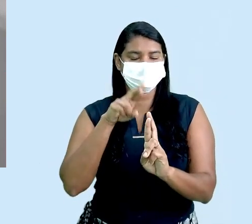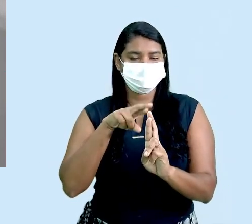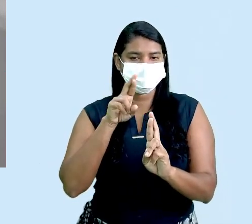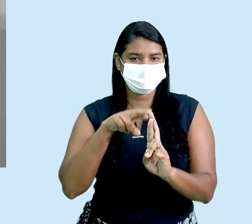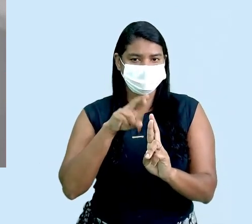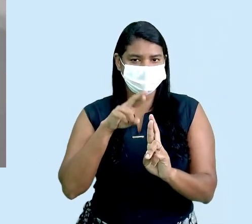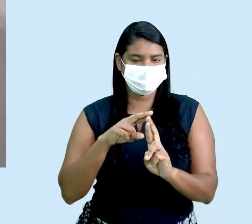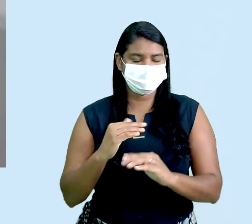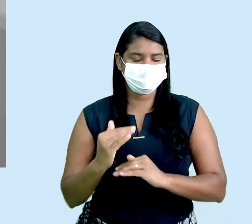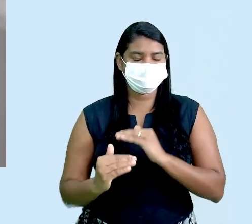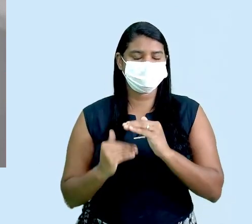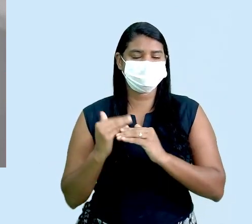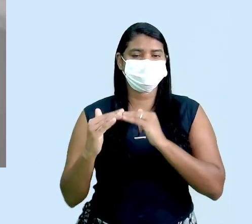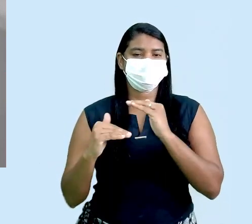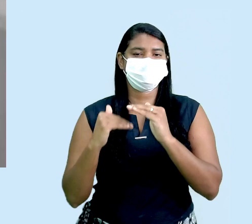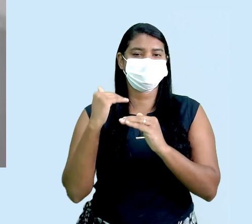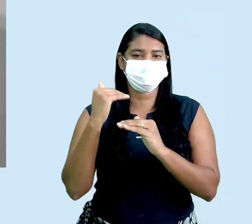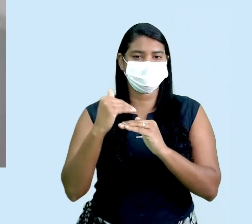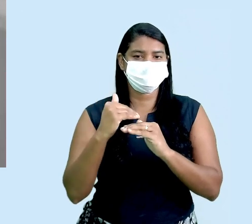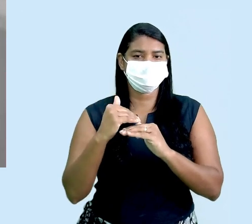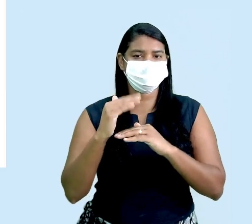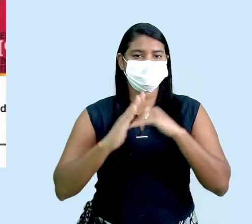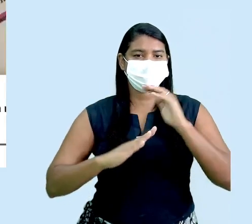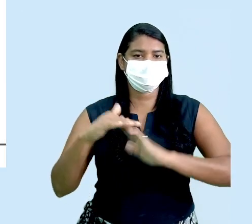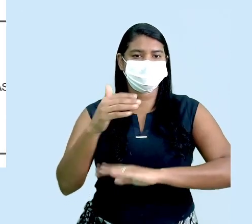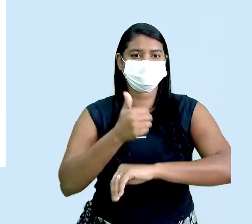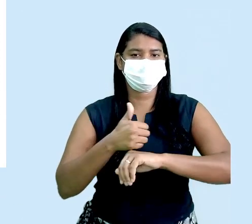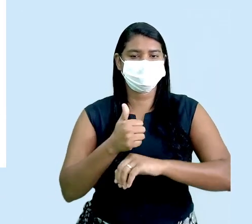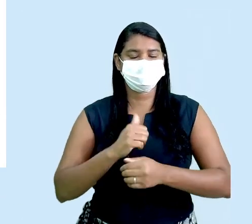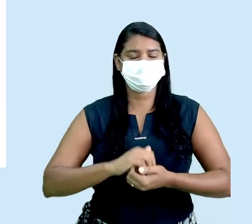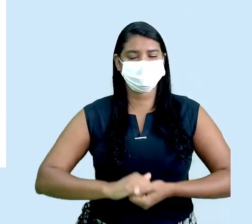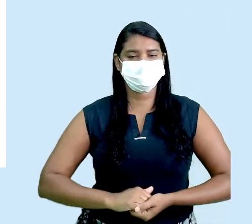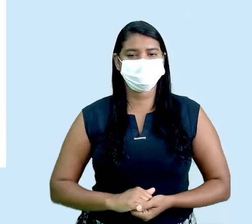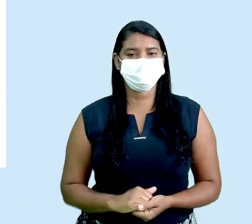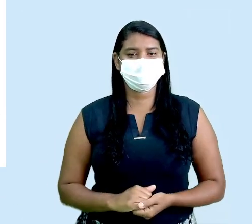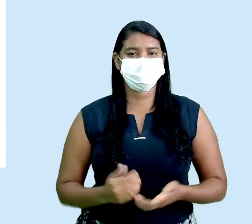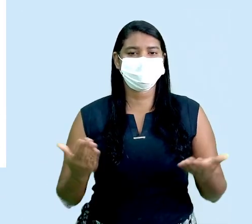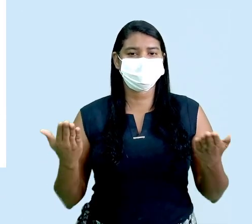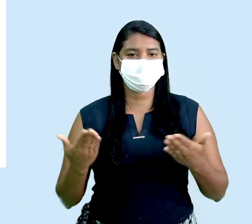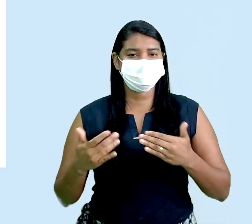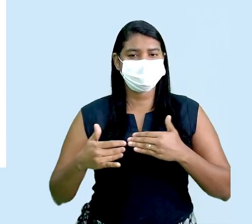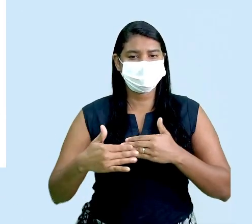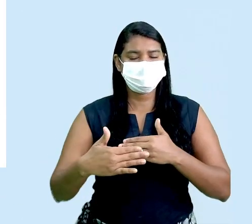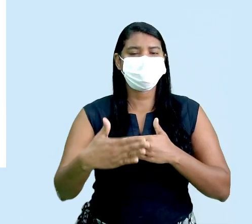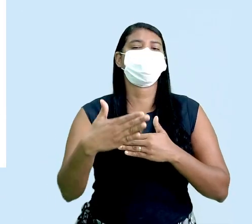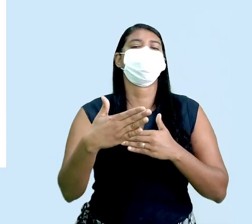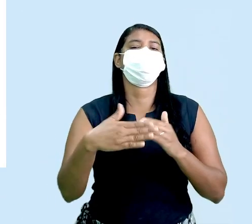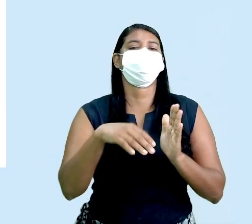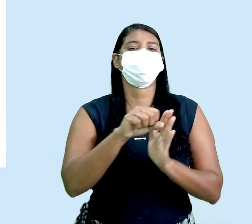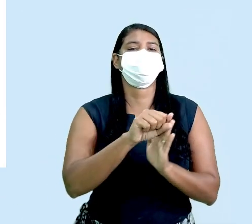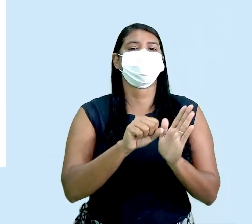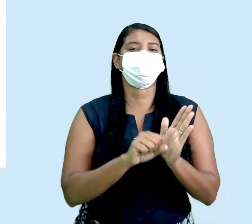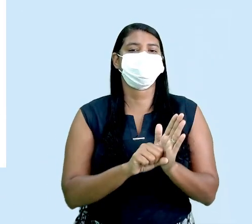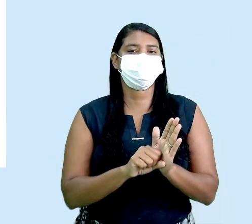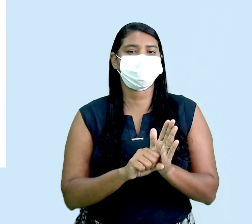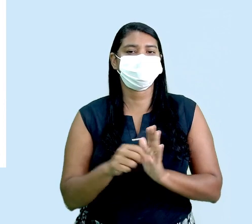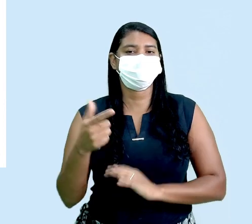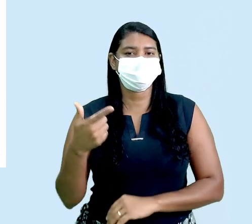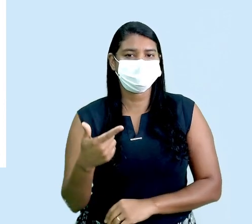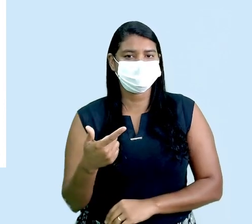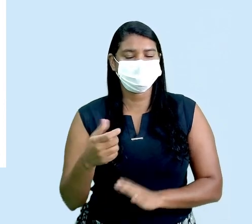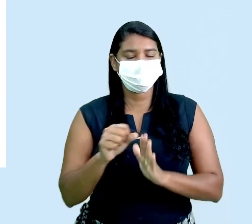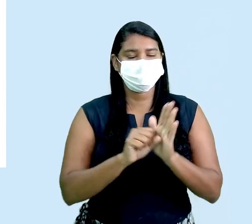para o desenvolvimento dessa profissão. A gente sabe que ao longo do século, principalmente da segunda metade do século